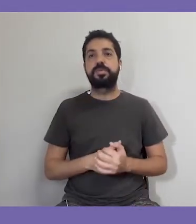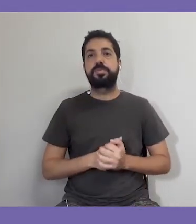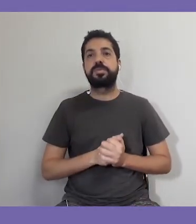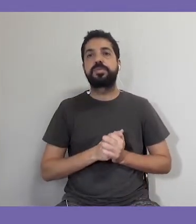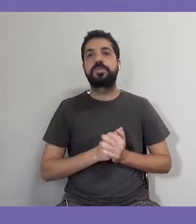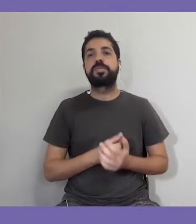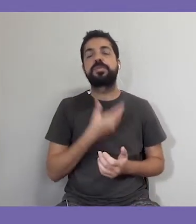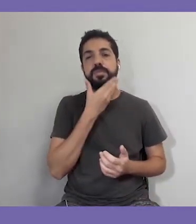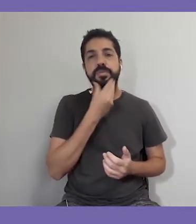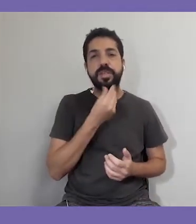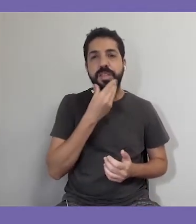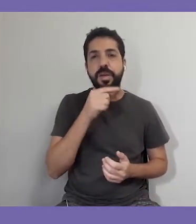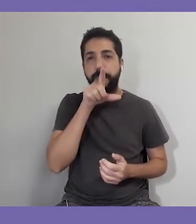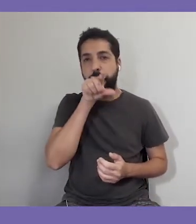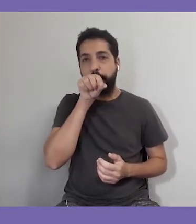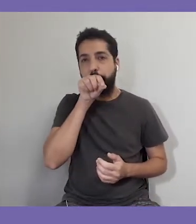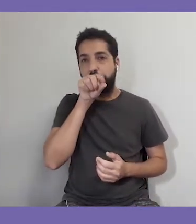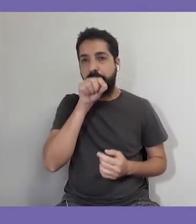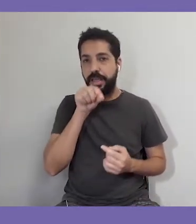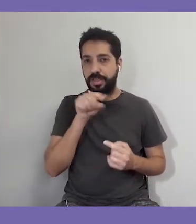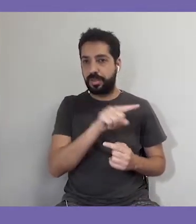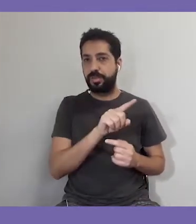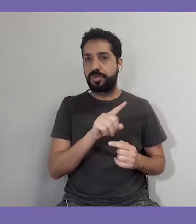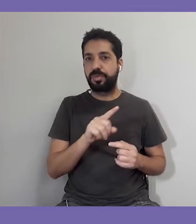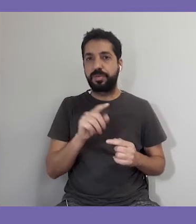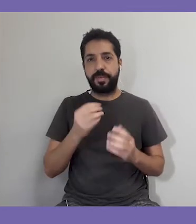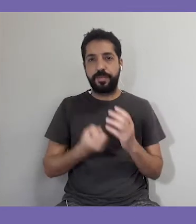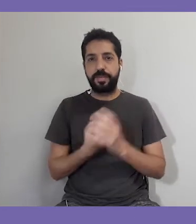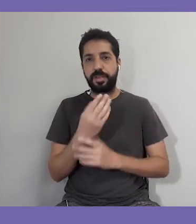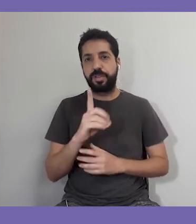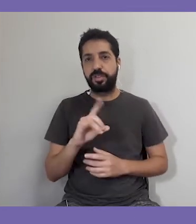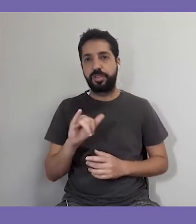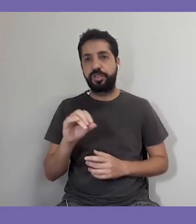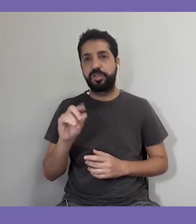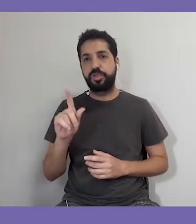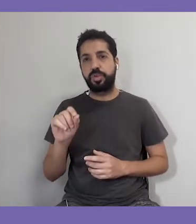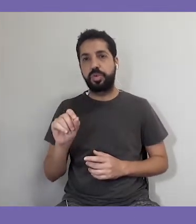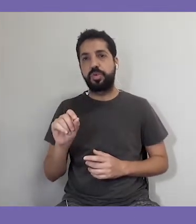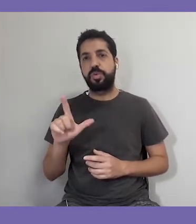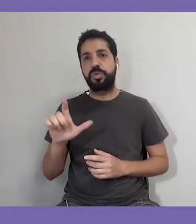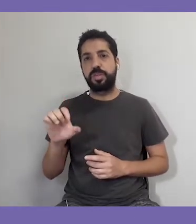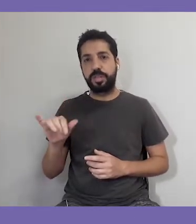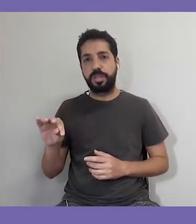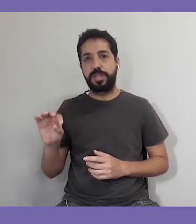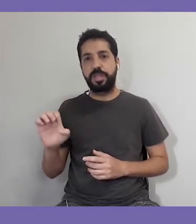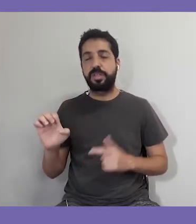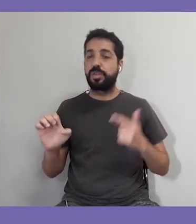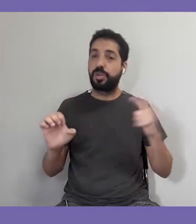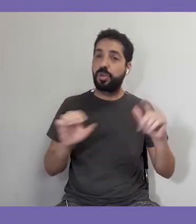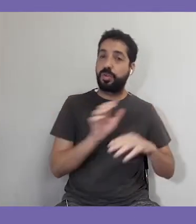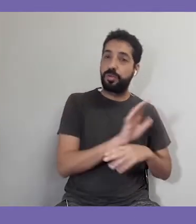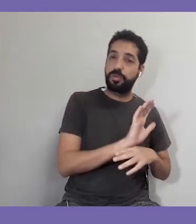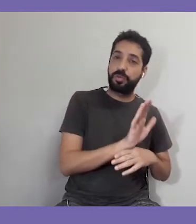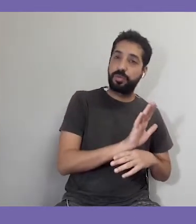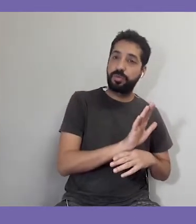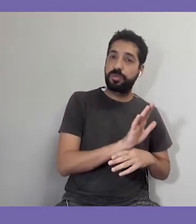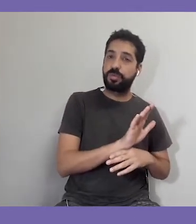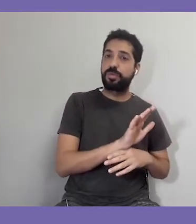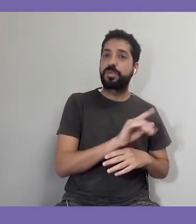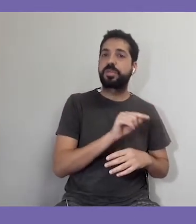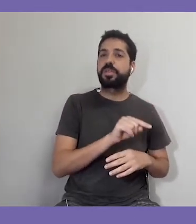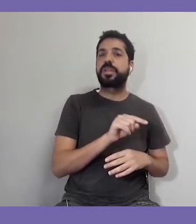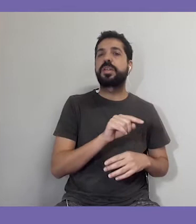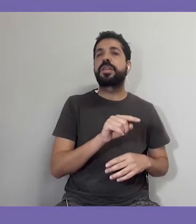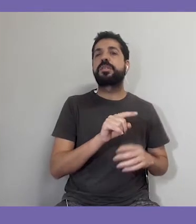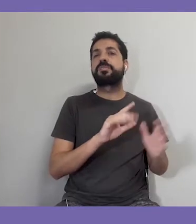São eles o Menino Pássaro, do Diogo Leite, e Aos de Ontem, Aos de Sempre, de Elvis Pinheiro, Jair